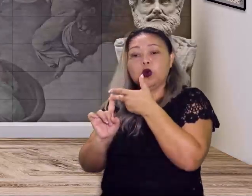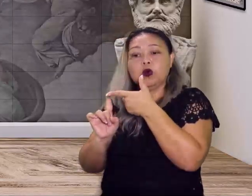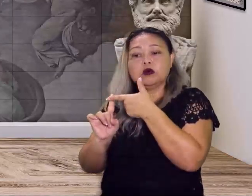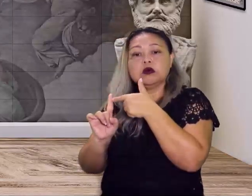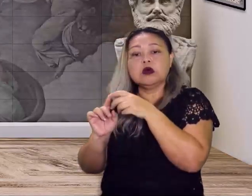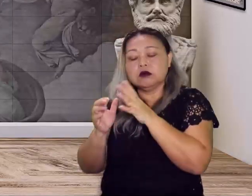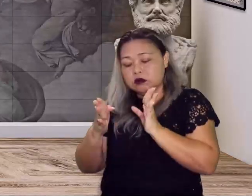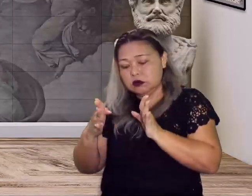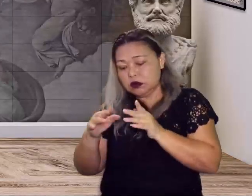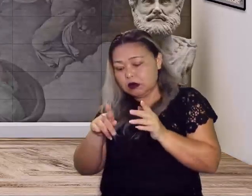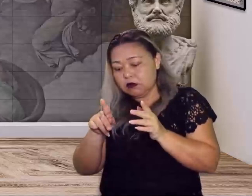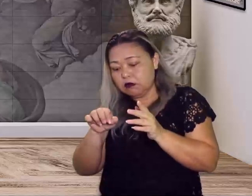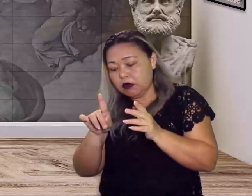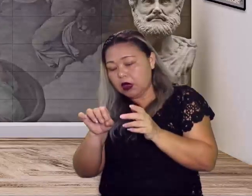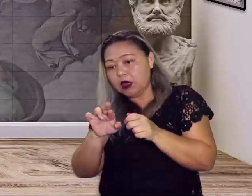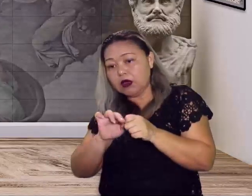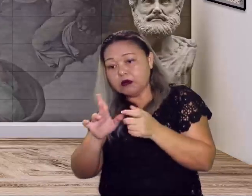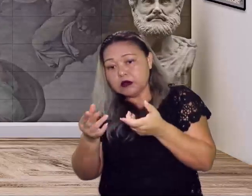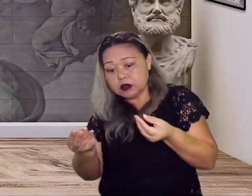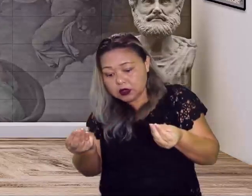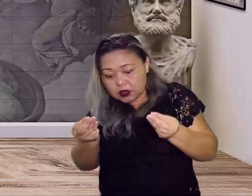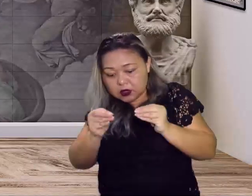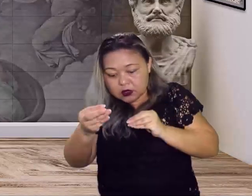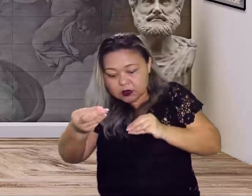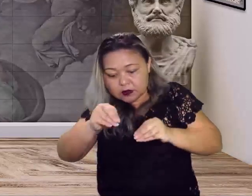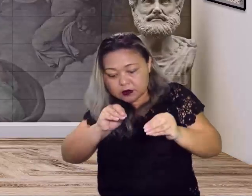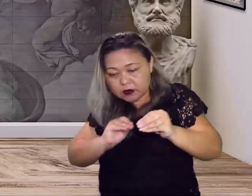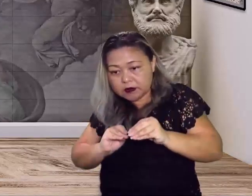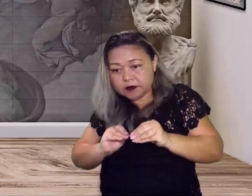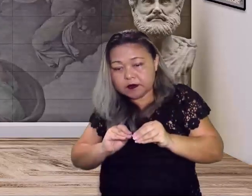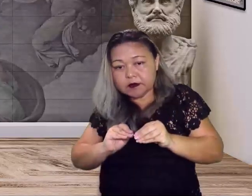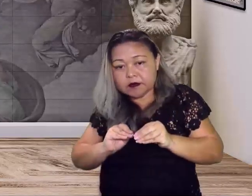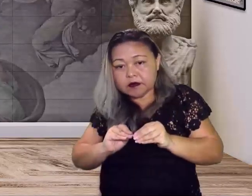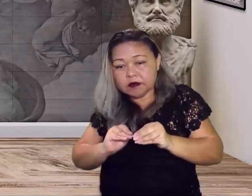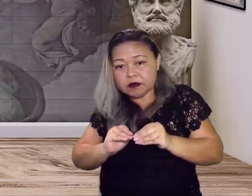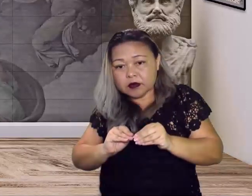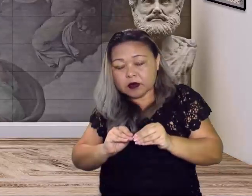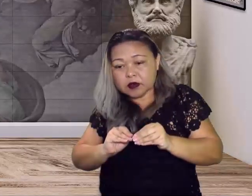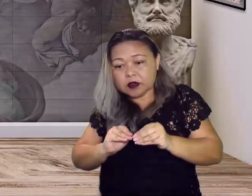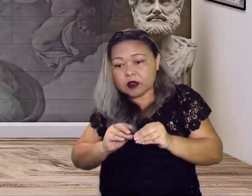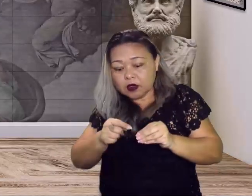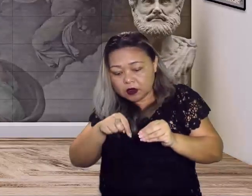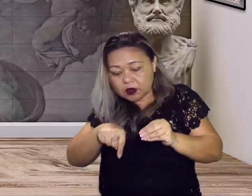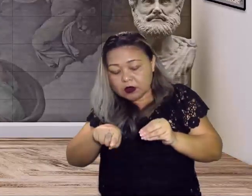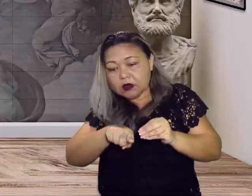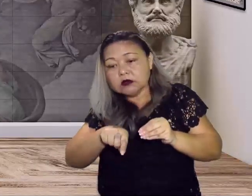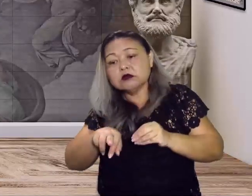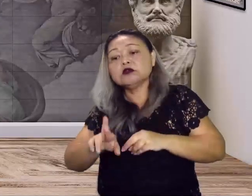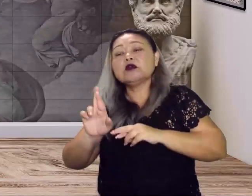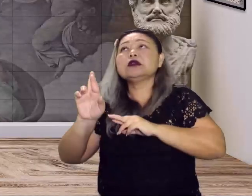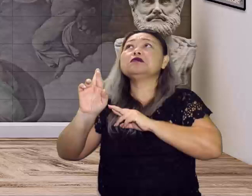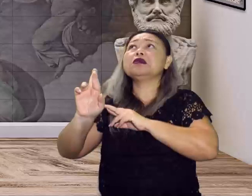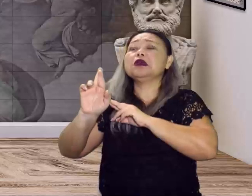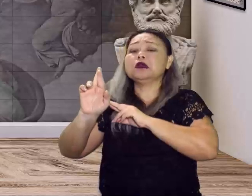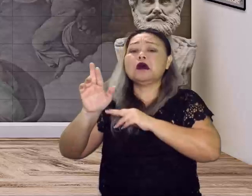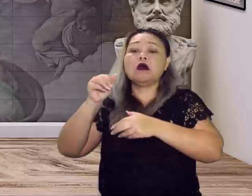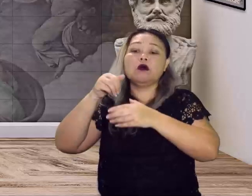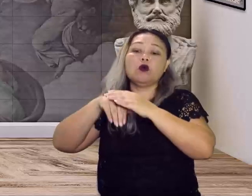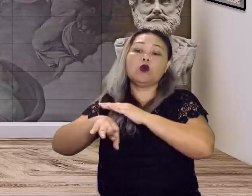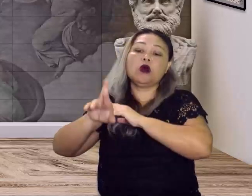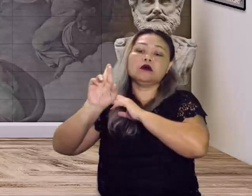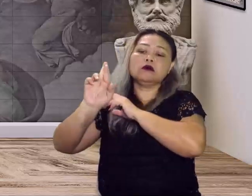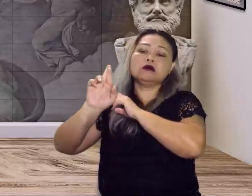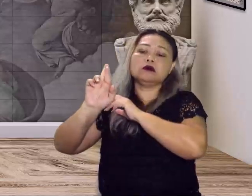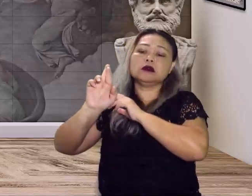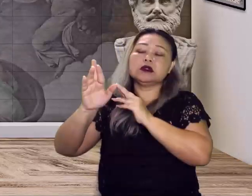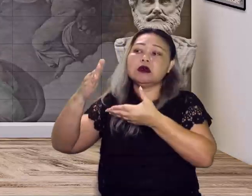Quando Pandora percebeu que fez algo de errado, fechou a caixa. Quando fechou a caixa, o que restou lá só a esperança. Então a esperança ficou dentro da